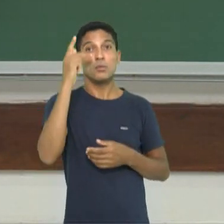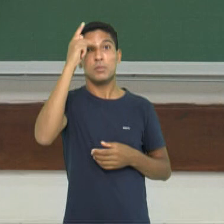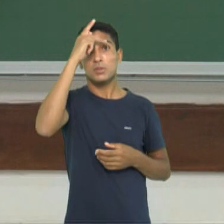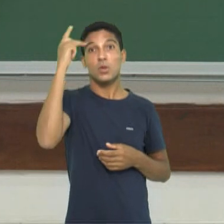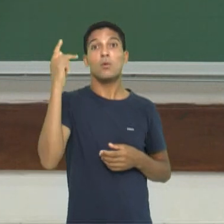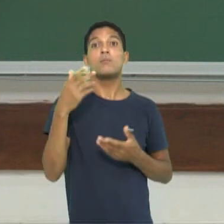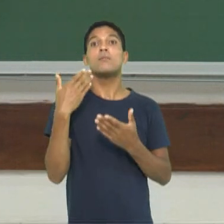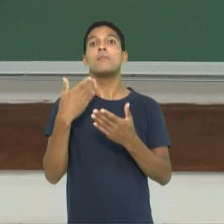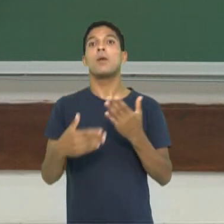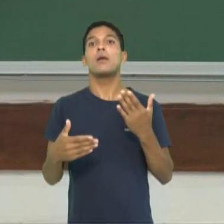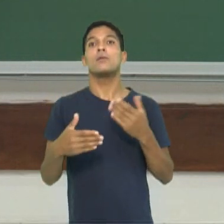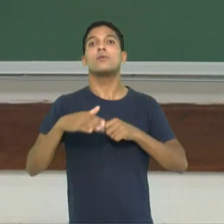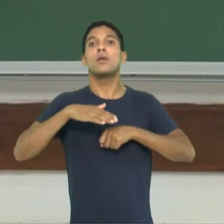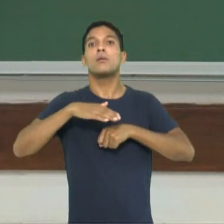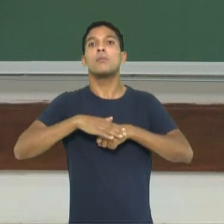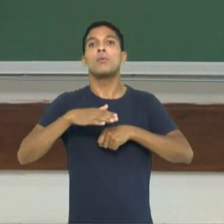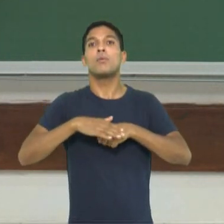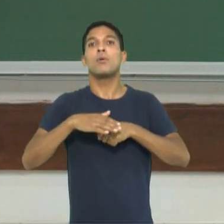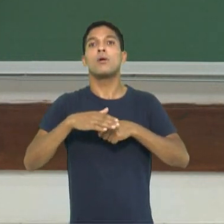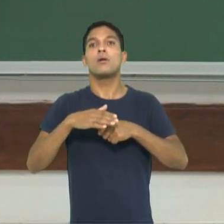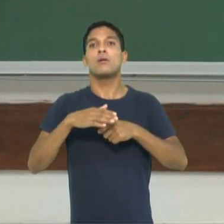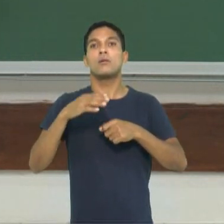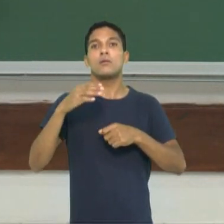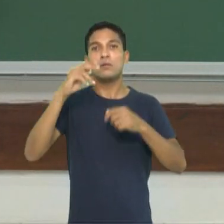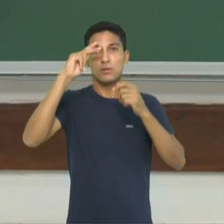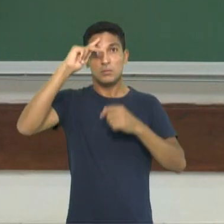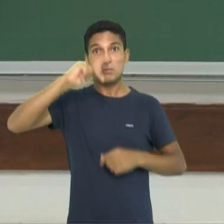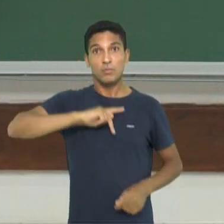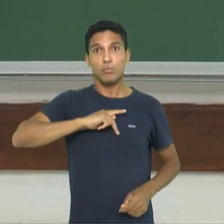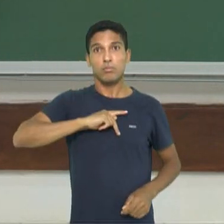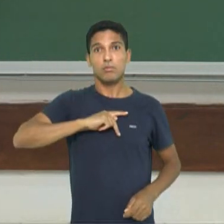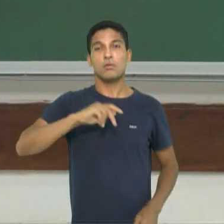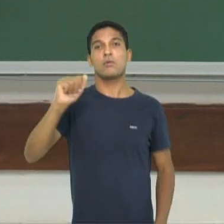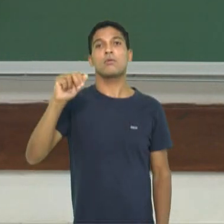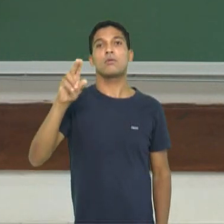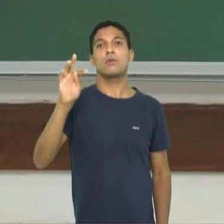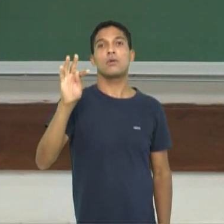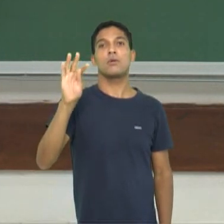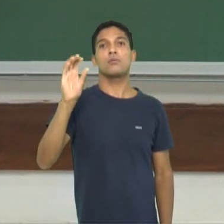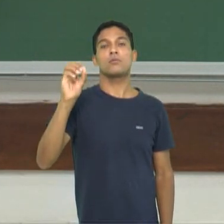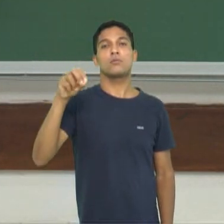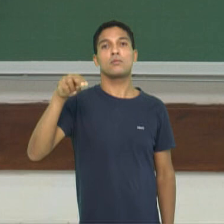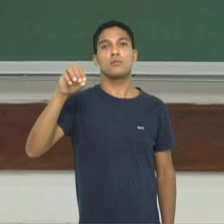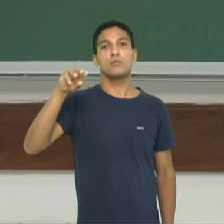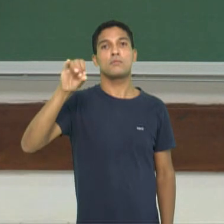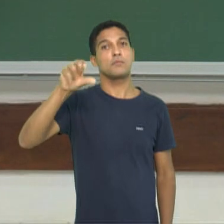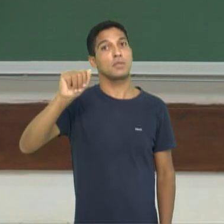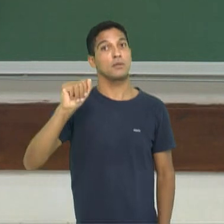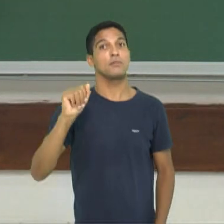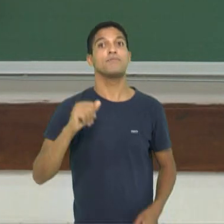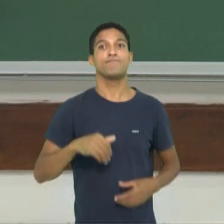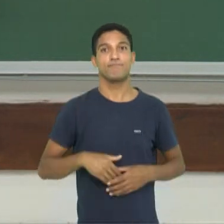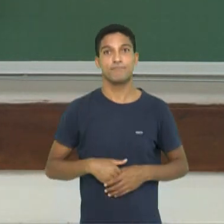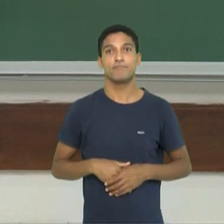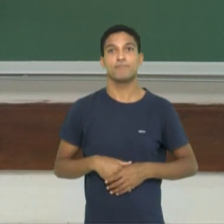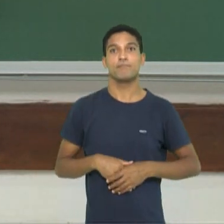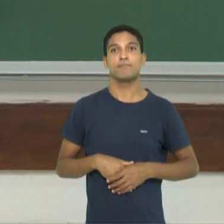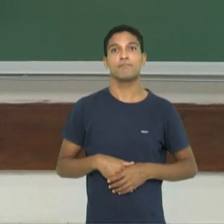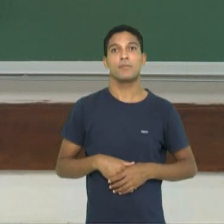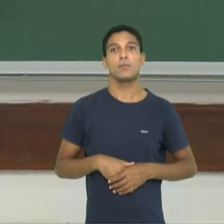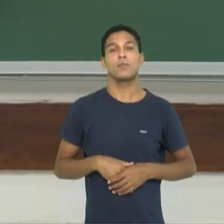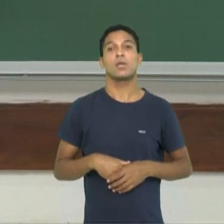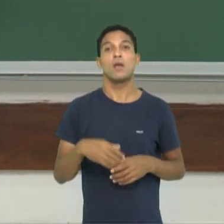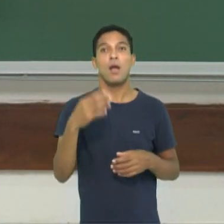simplesmente consomem e não fazem mais nada além disso, nós acabamos correndo o risco de perdermos a nossa